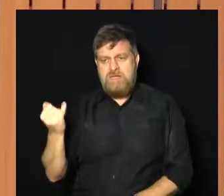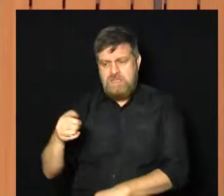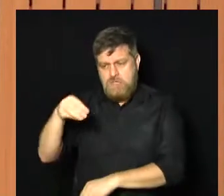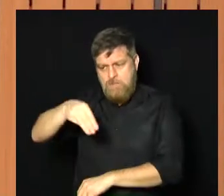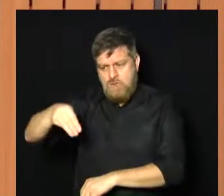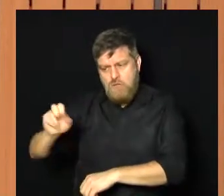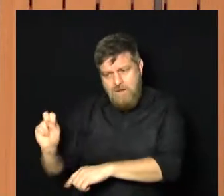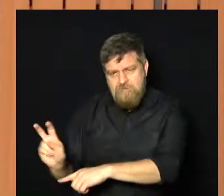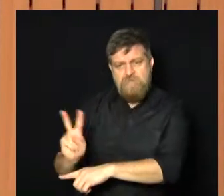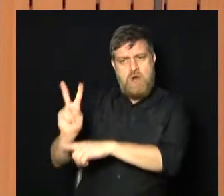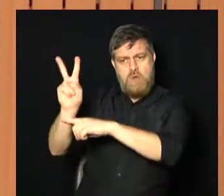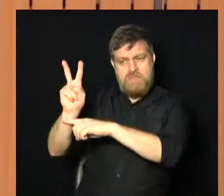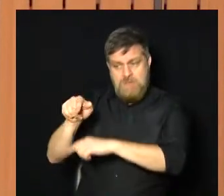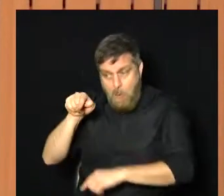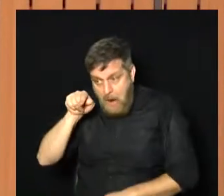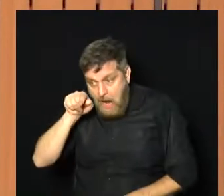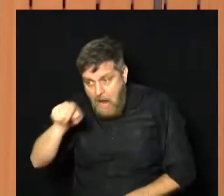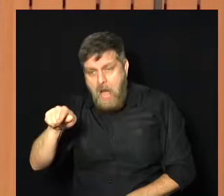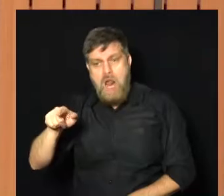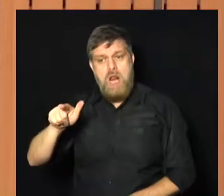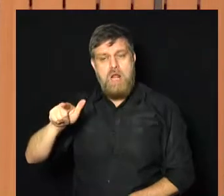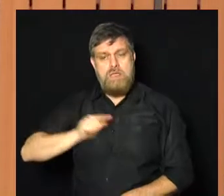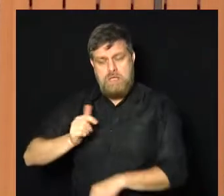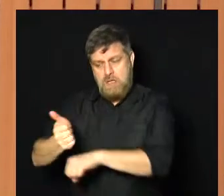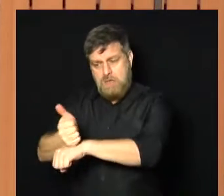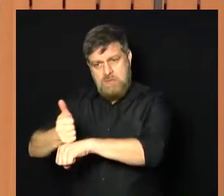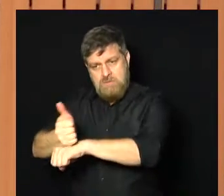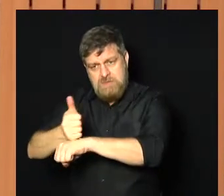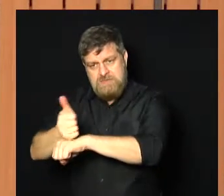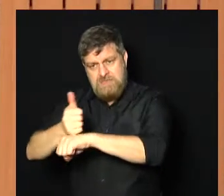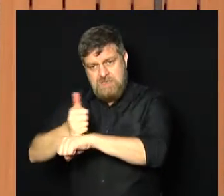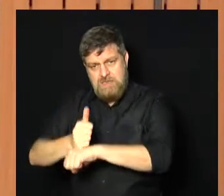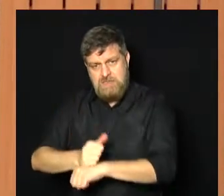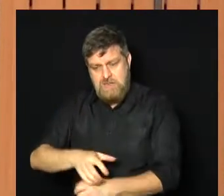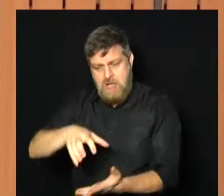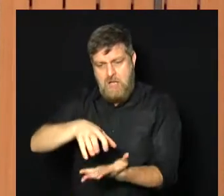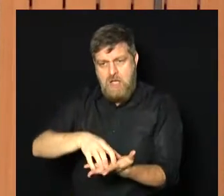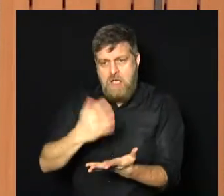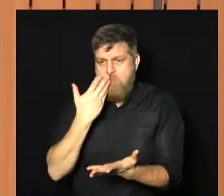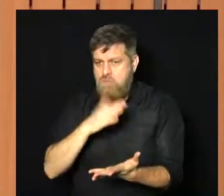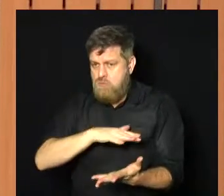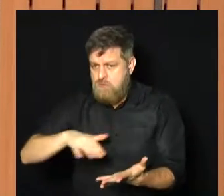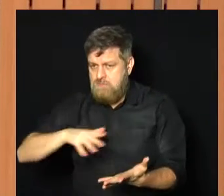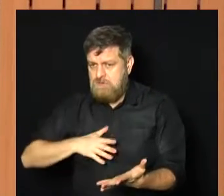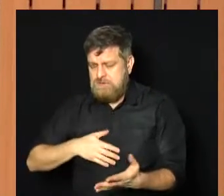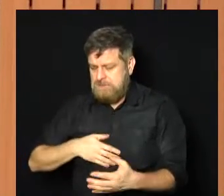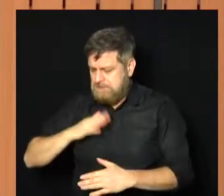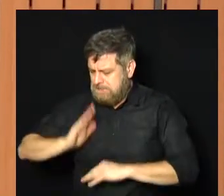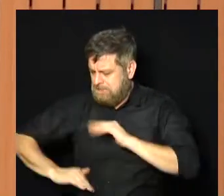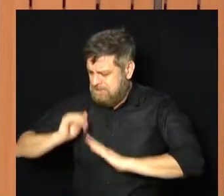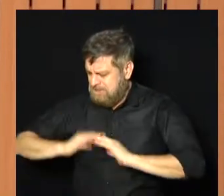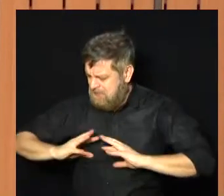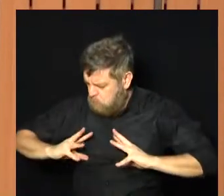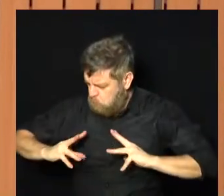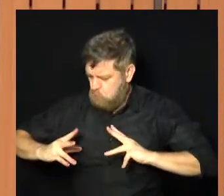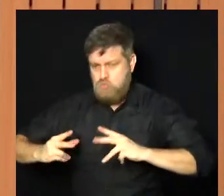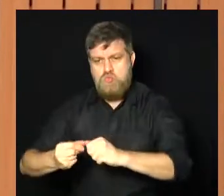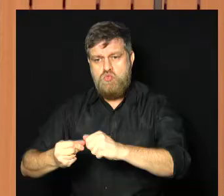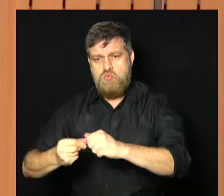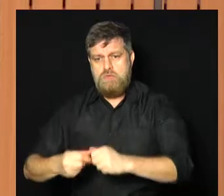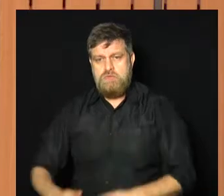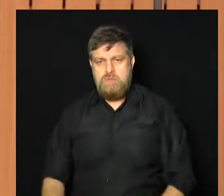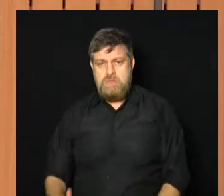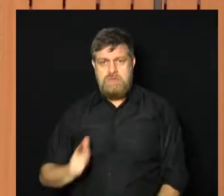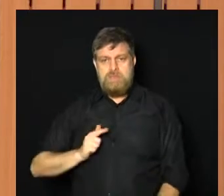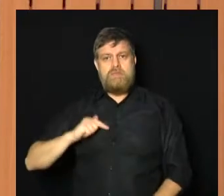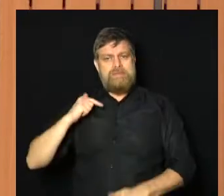que carregam, vamos dizer assim, as unidades da educação infantil em todos os seus aspectos, né, e com muito